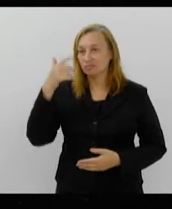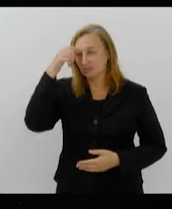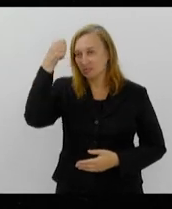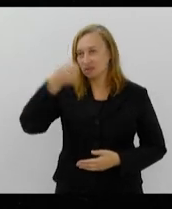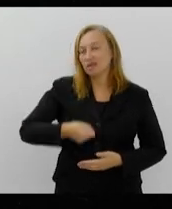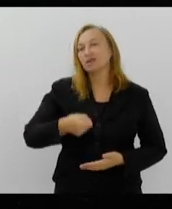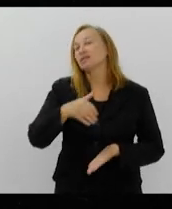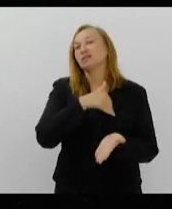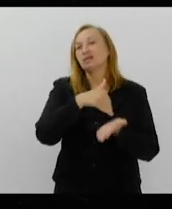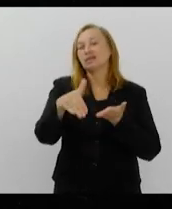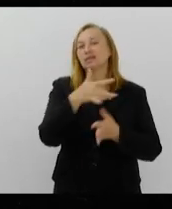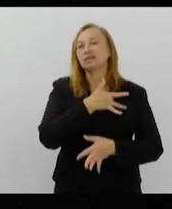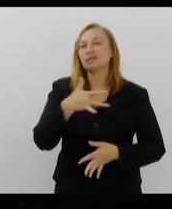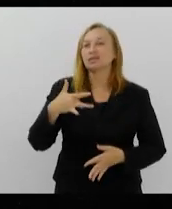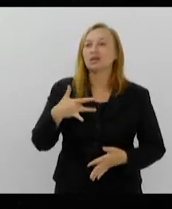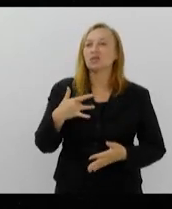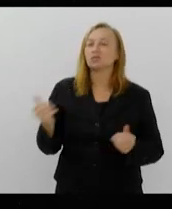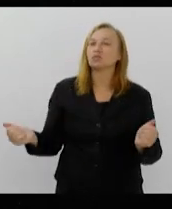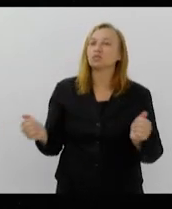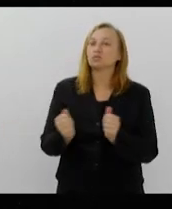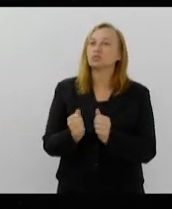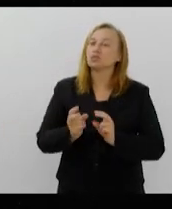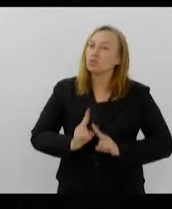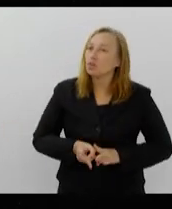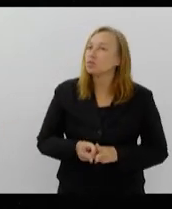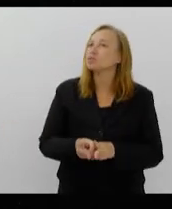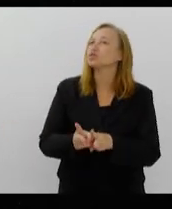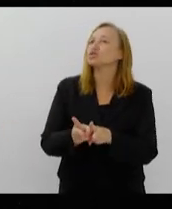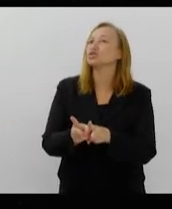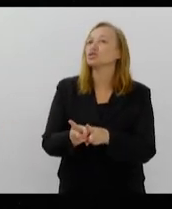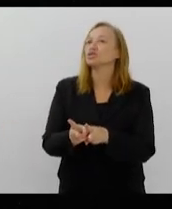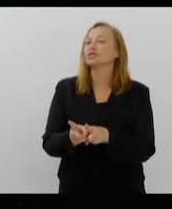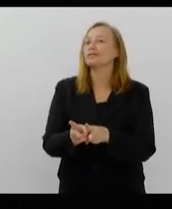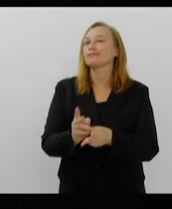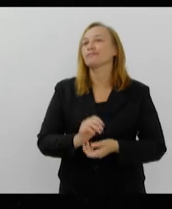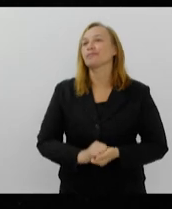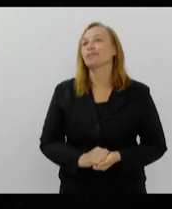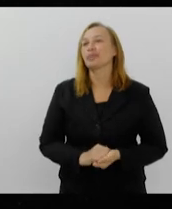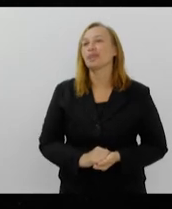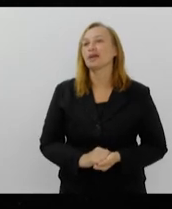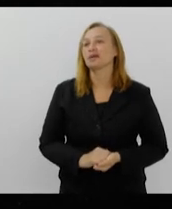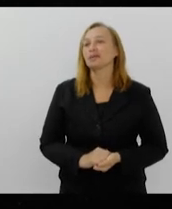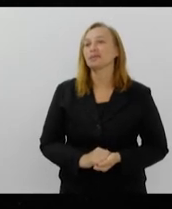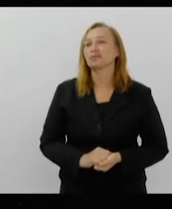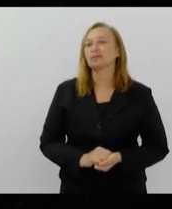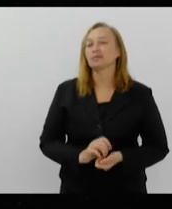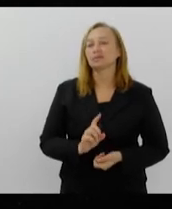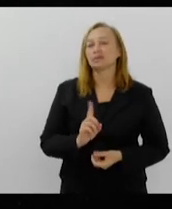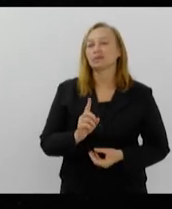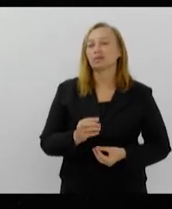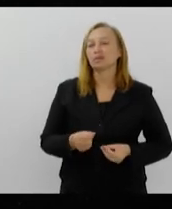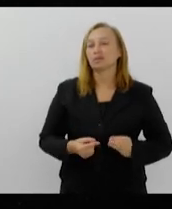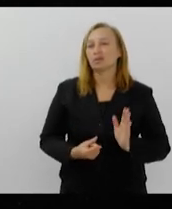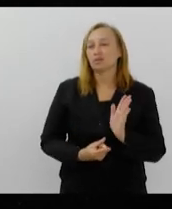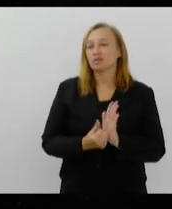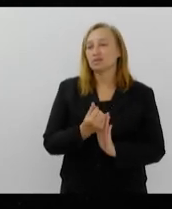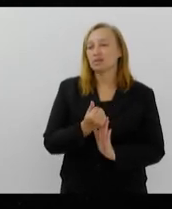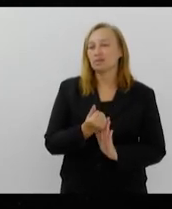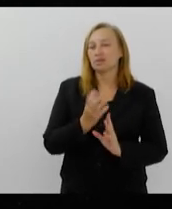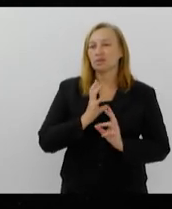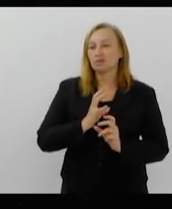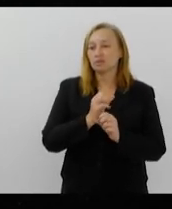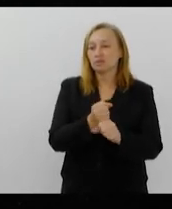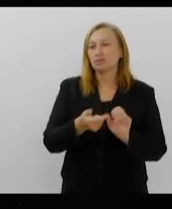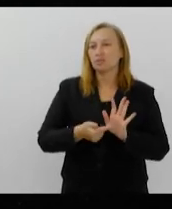Secretaria de Saúde continua não disponibilizando o orçamento relativo